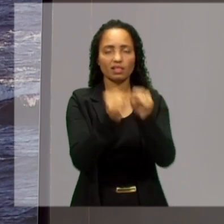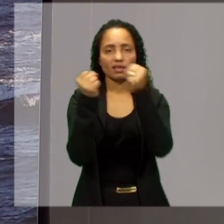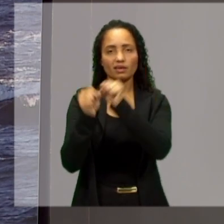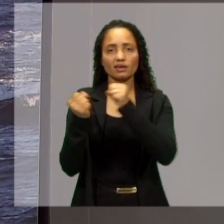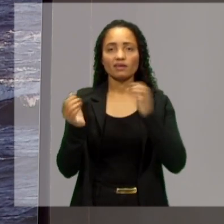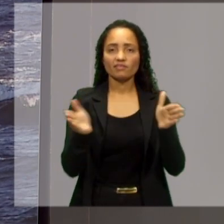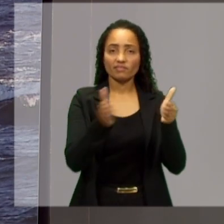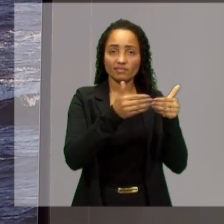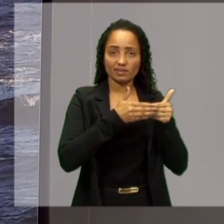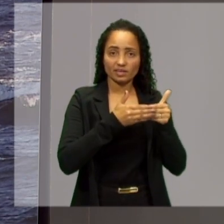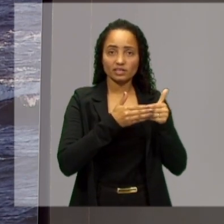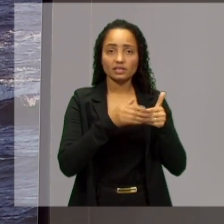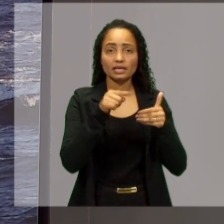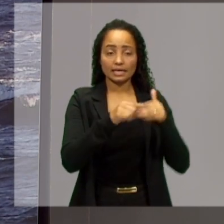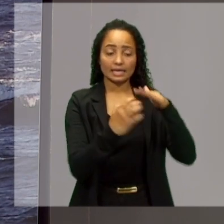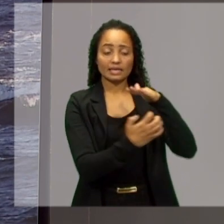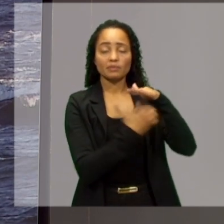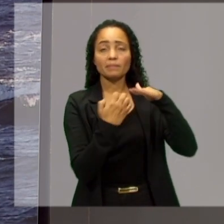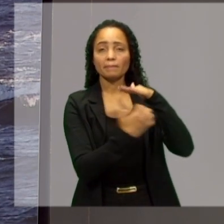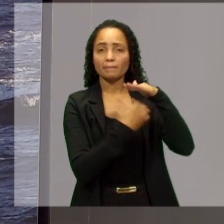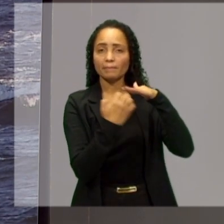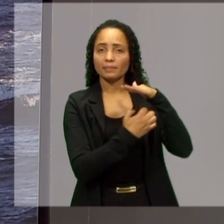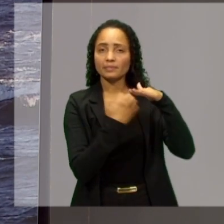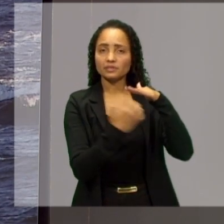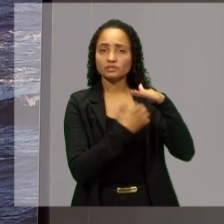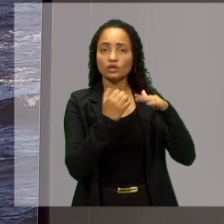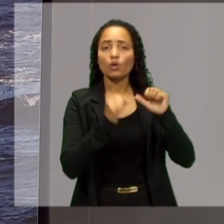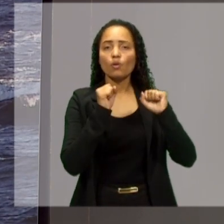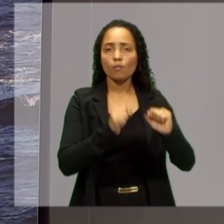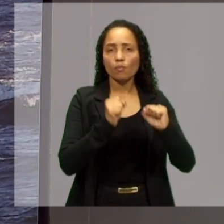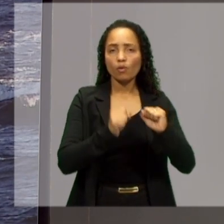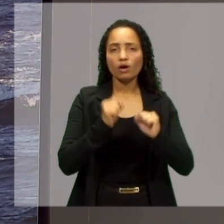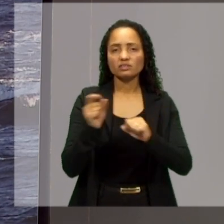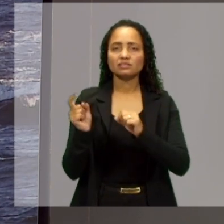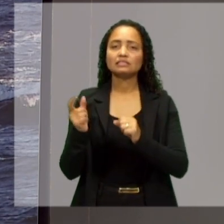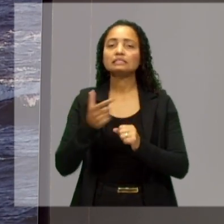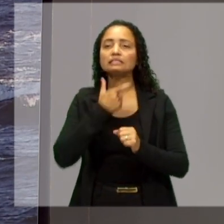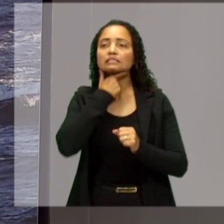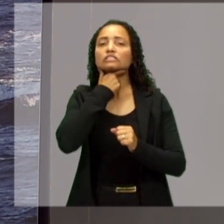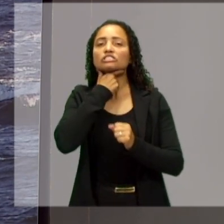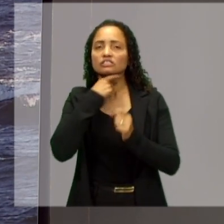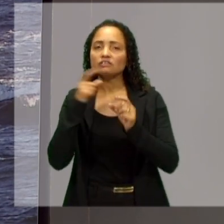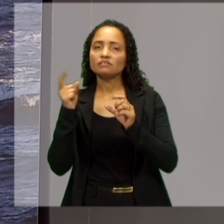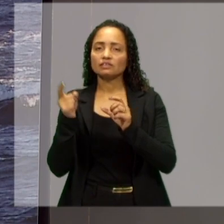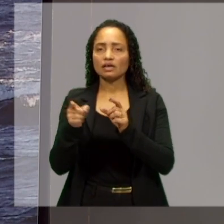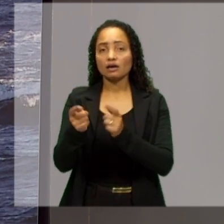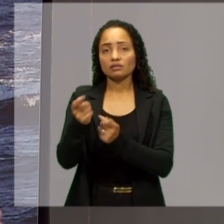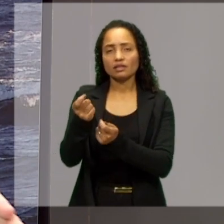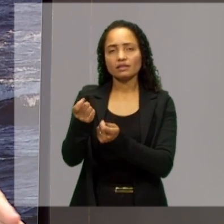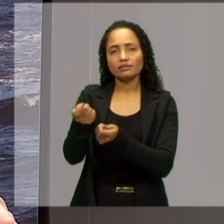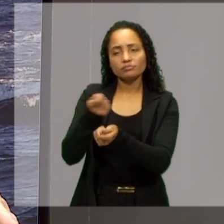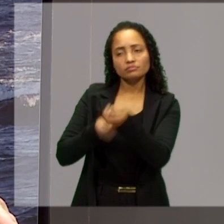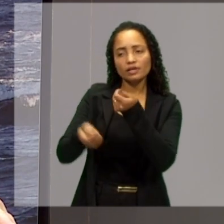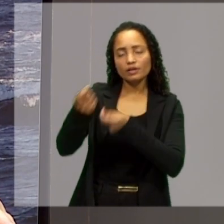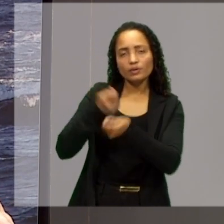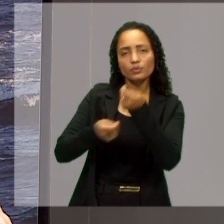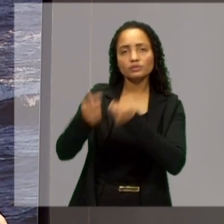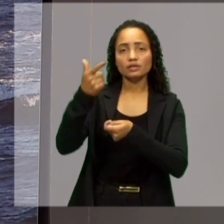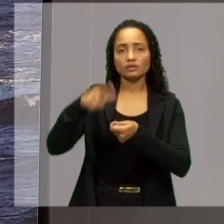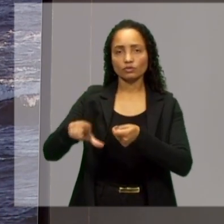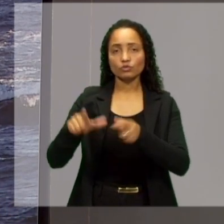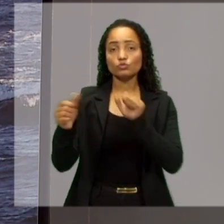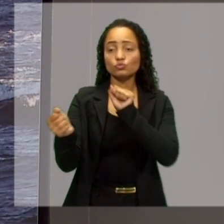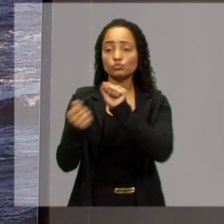aqueles pequenos empresários puderam renegociar dívidas e tal, a partir de um processo com a